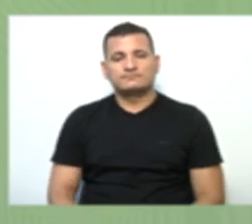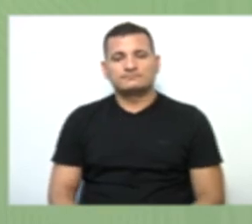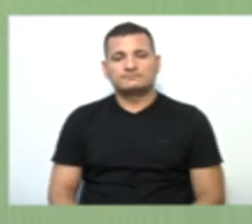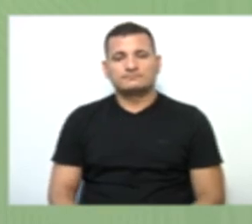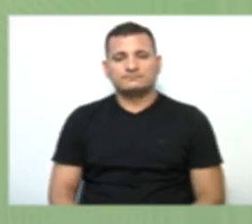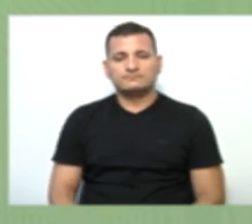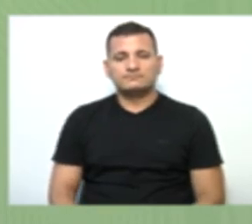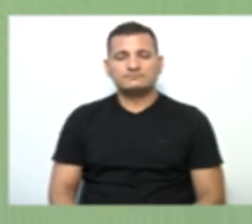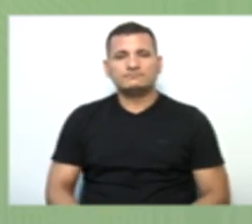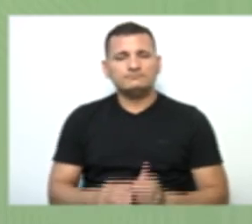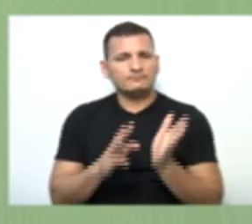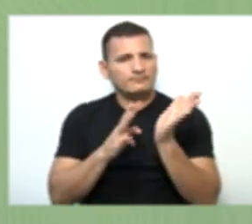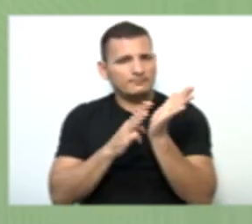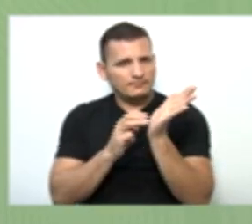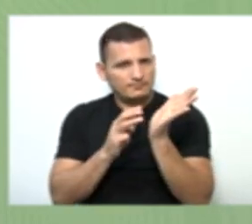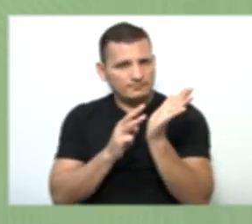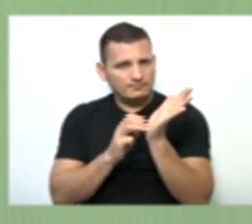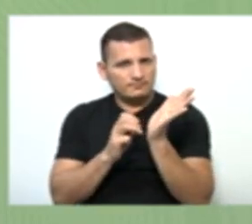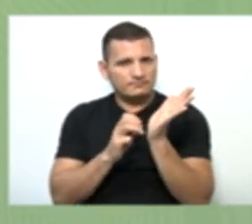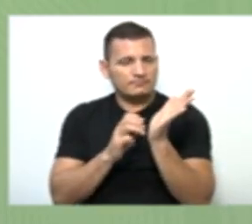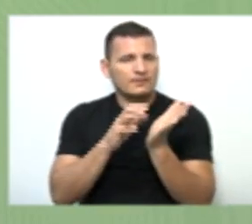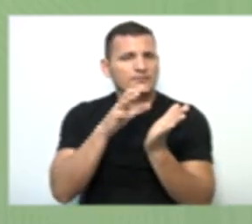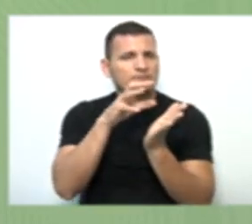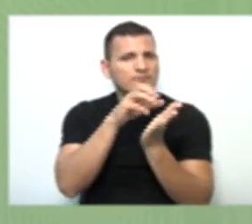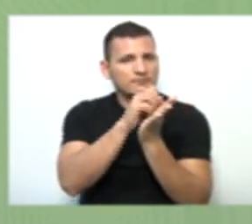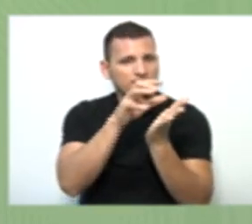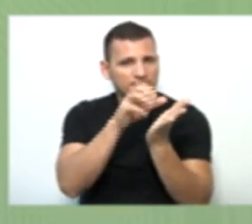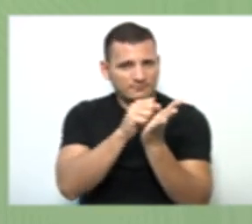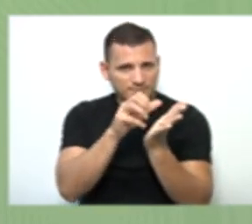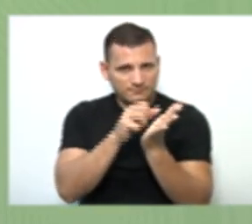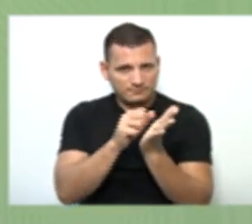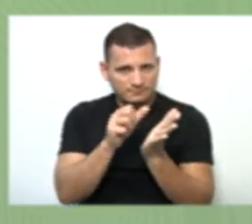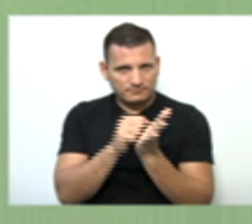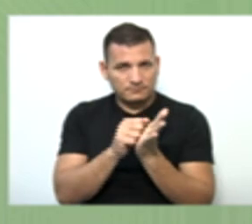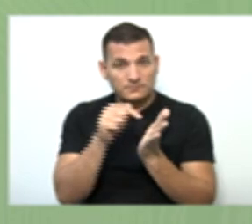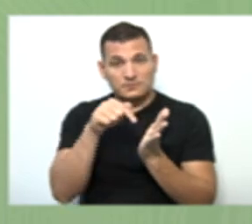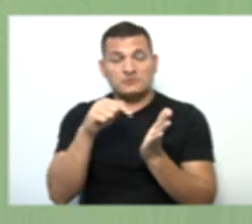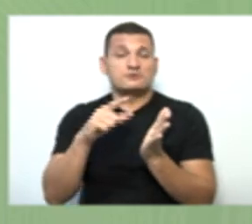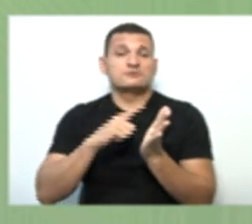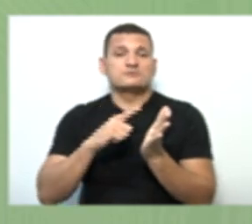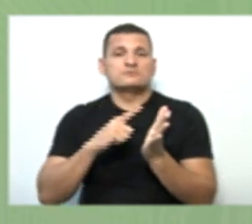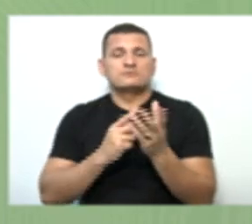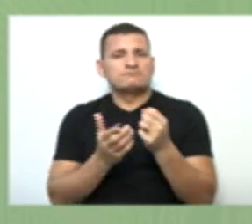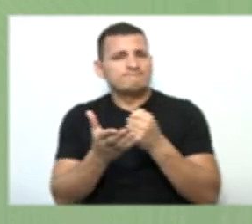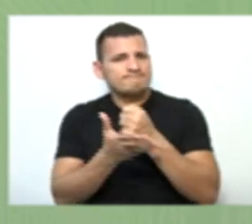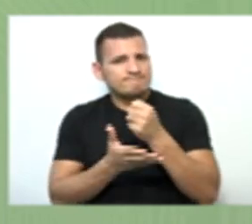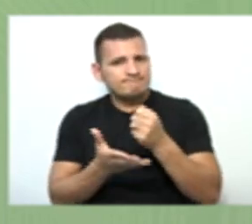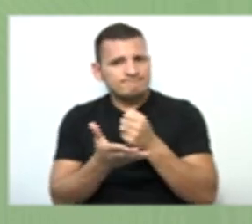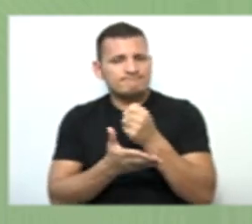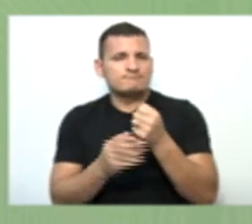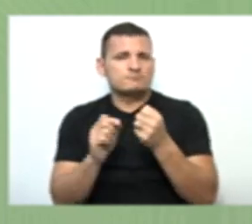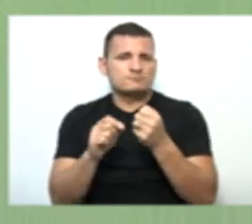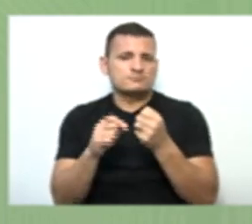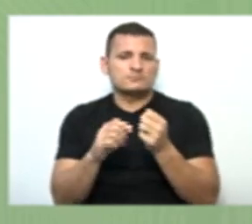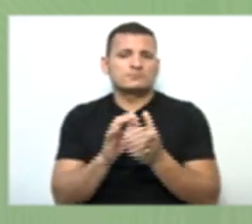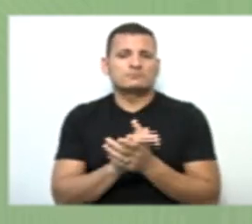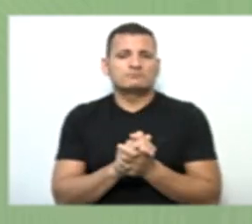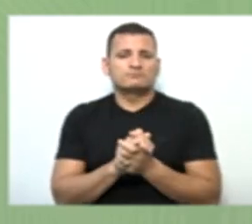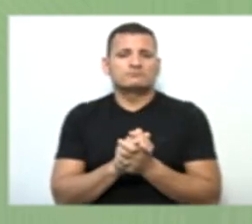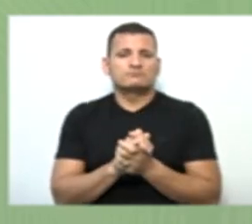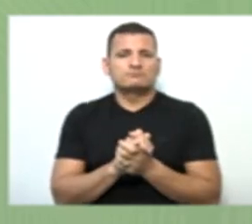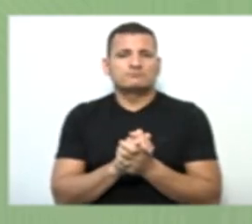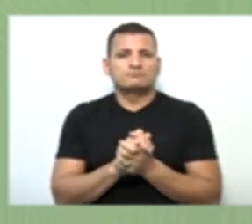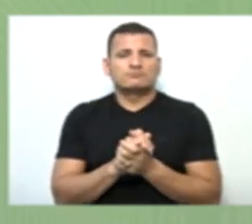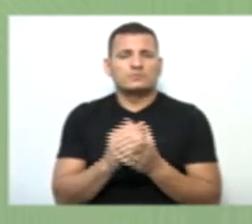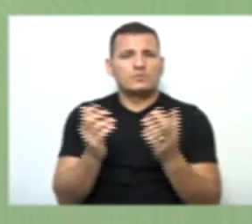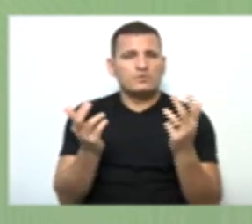O método de escrituração, que tem como princípio fundamental a igualdade constante entre os